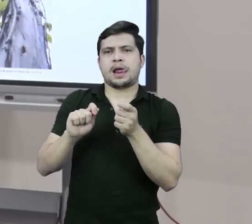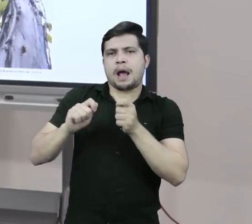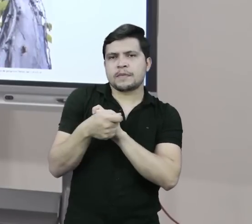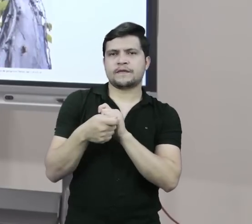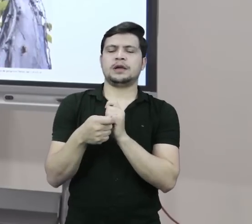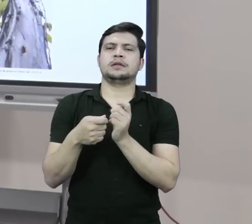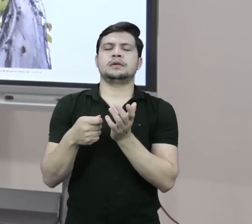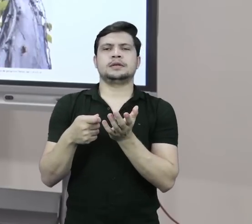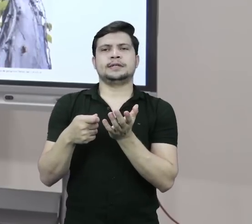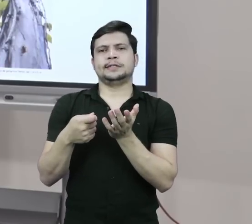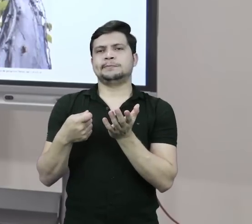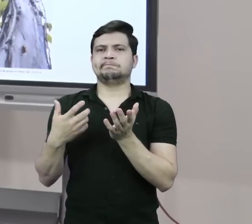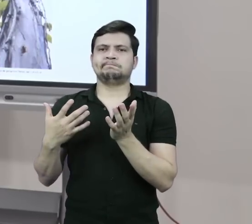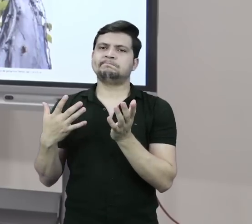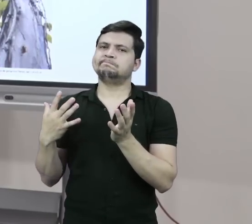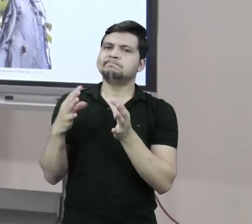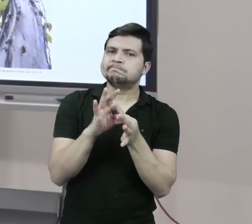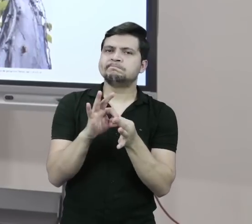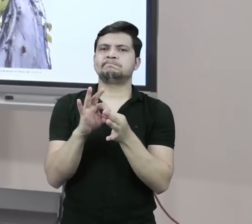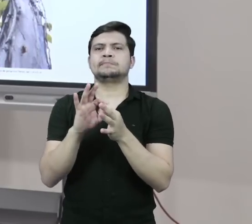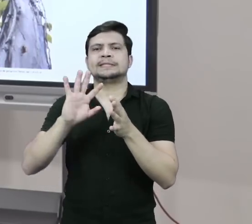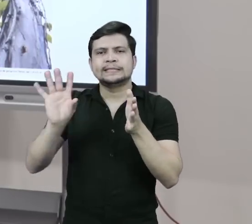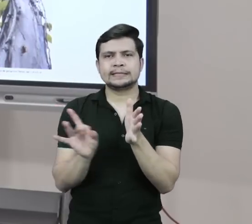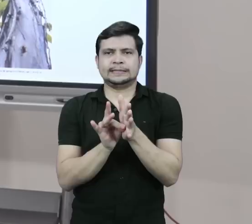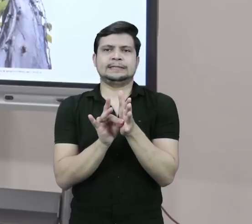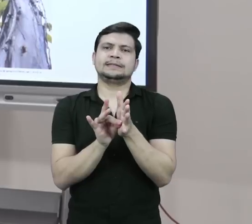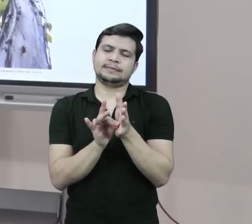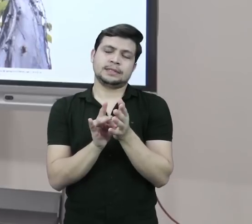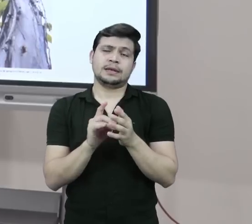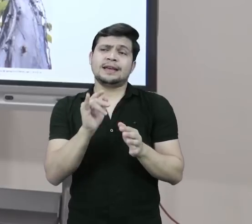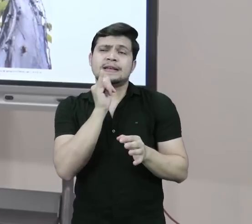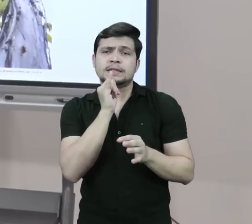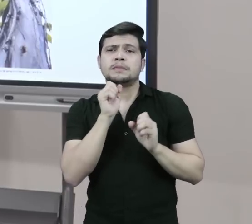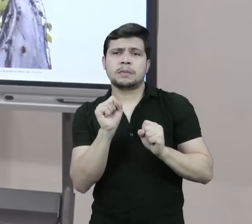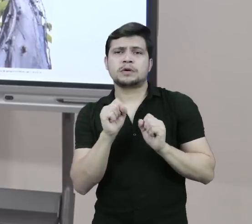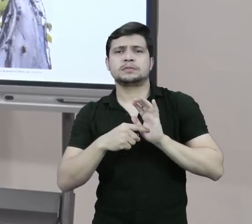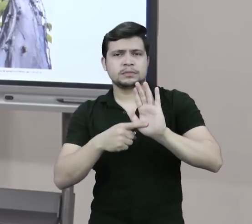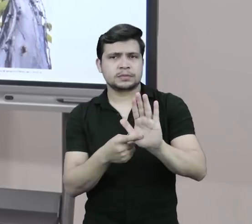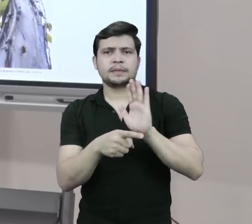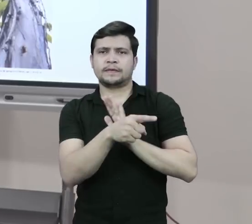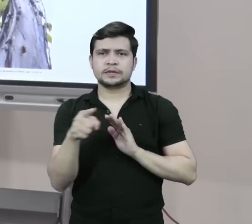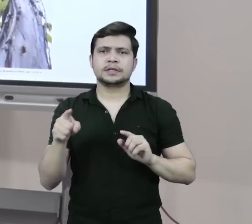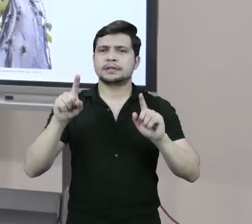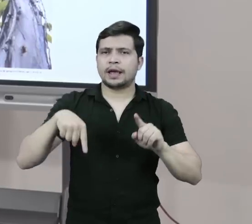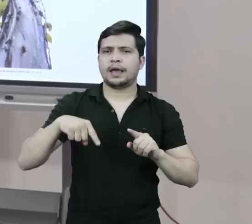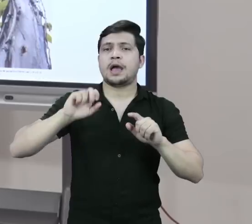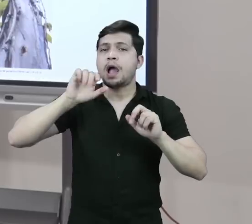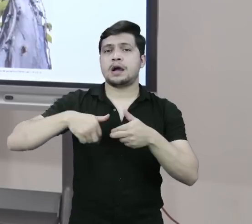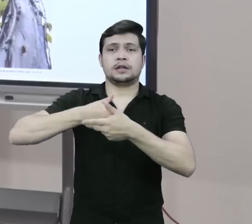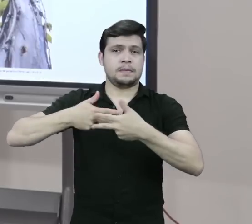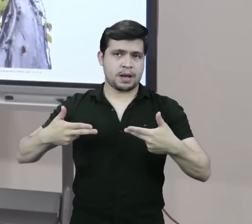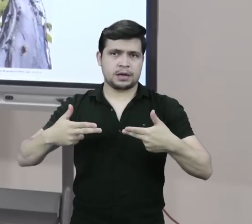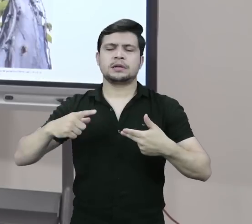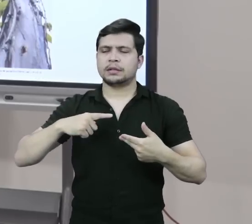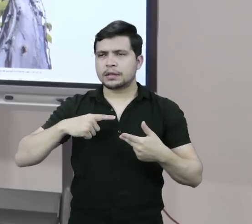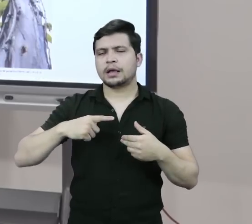causar doenças. A gente costuma muito lembrar dos parasitas animais, né? A gente até falou dos carrapatos, né, de